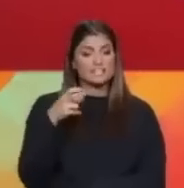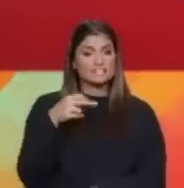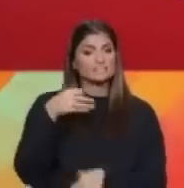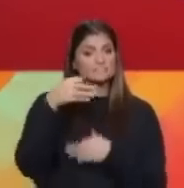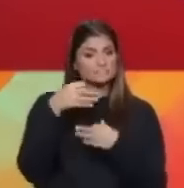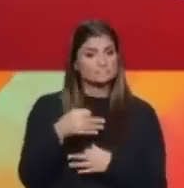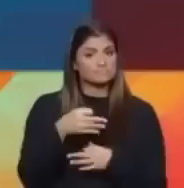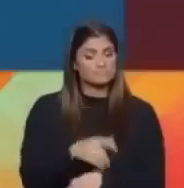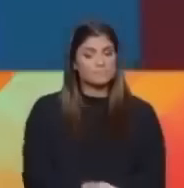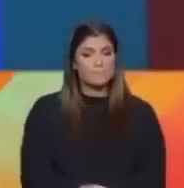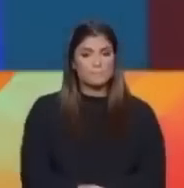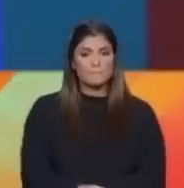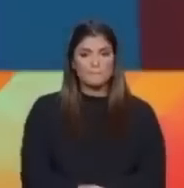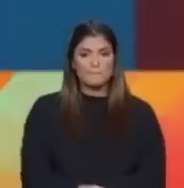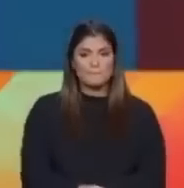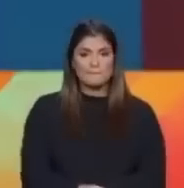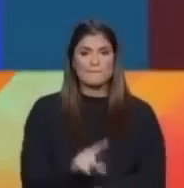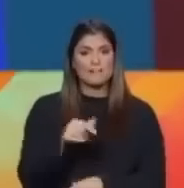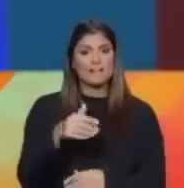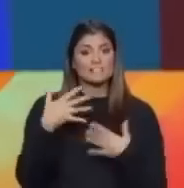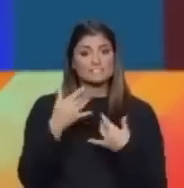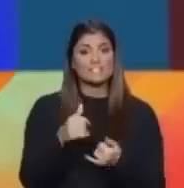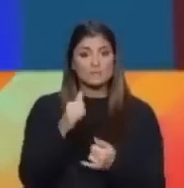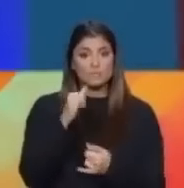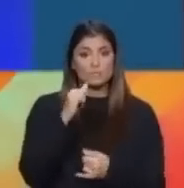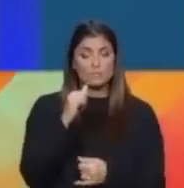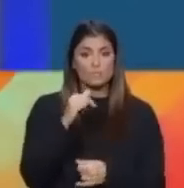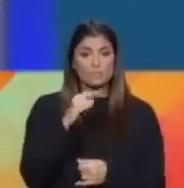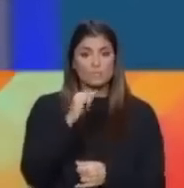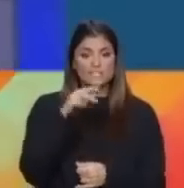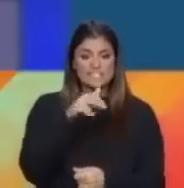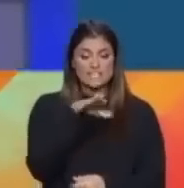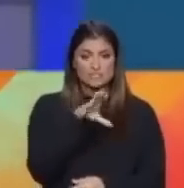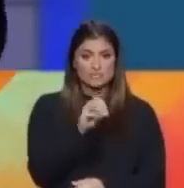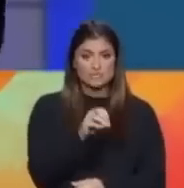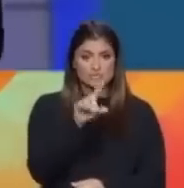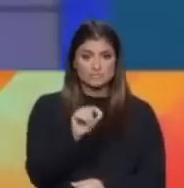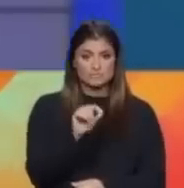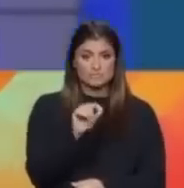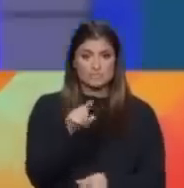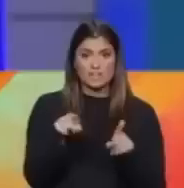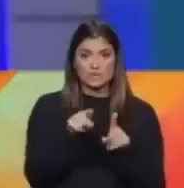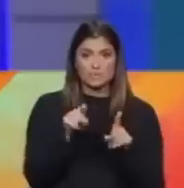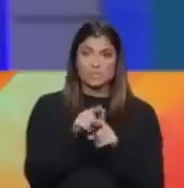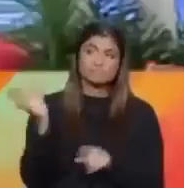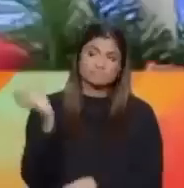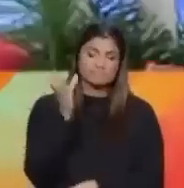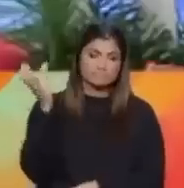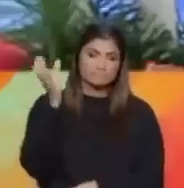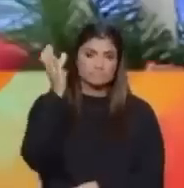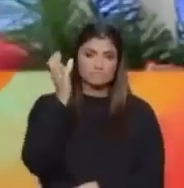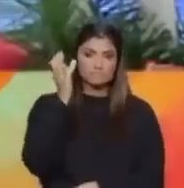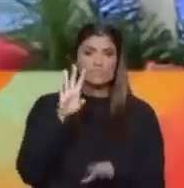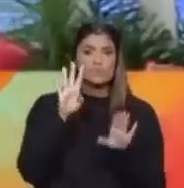Realeza e graciosidade, a seguir vem o incenso, que simboliza a divindade,